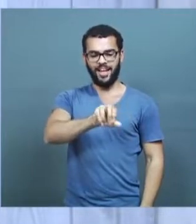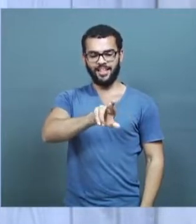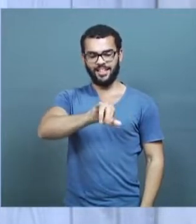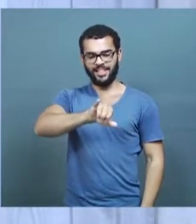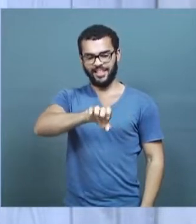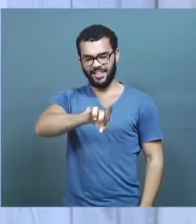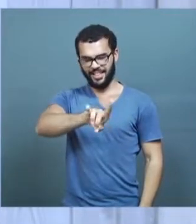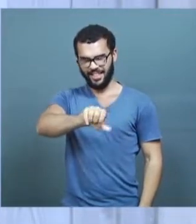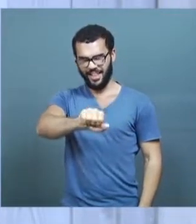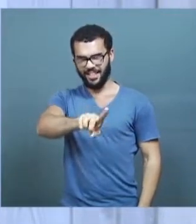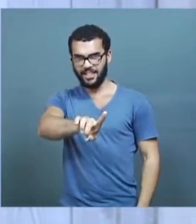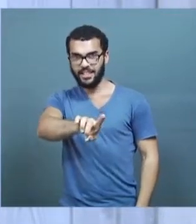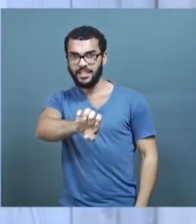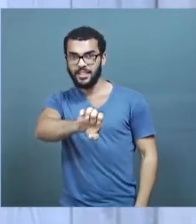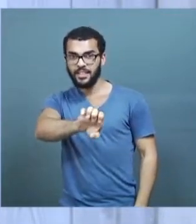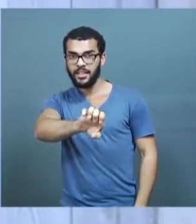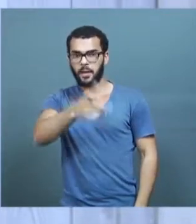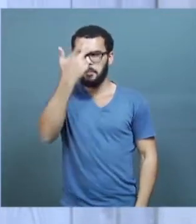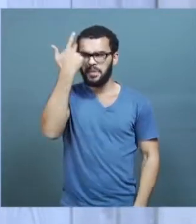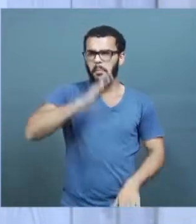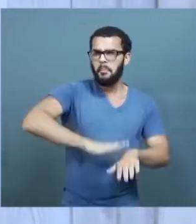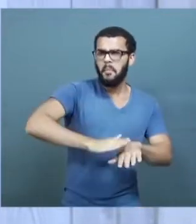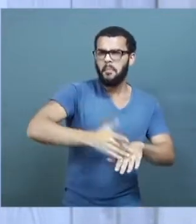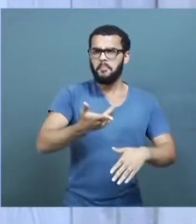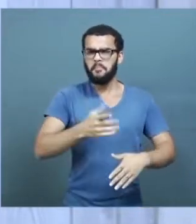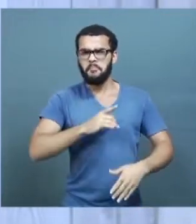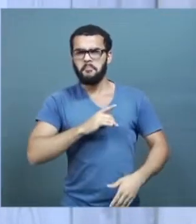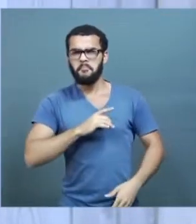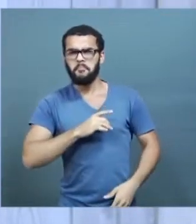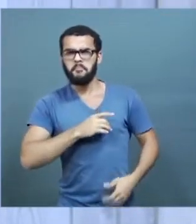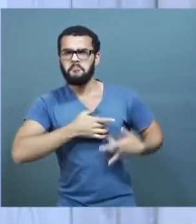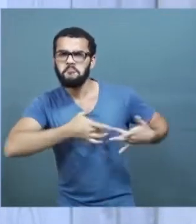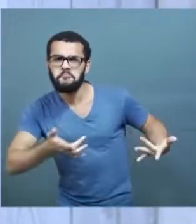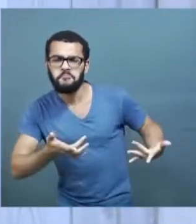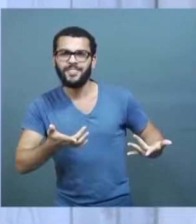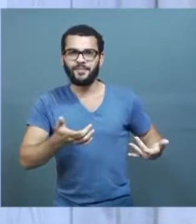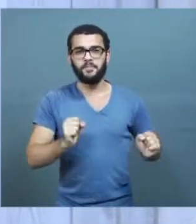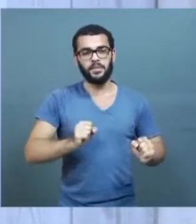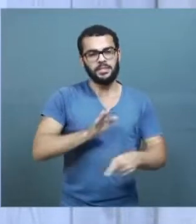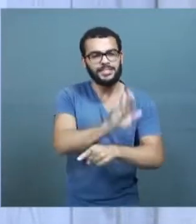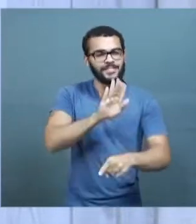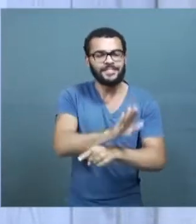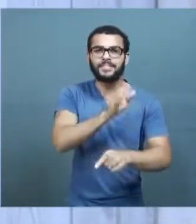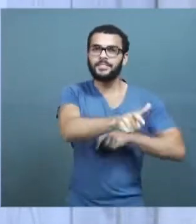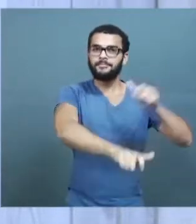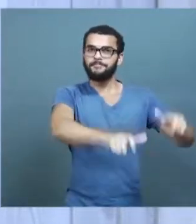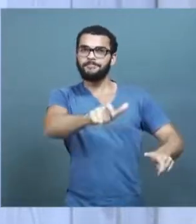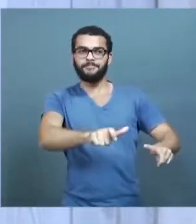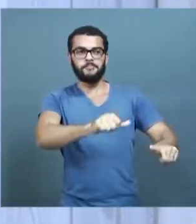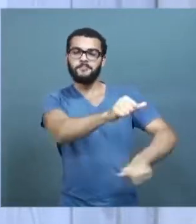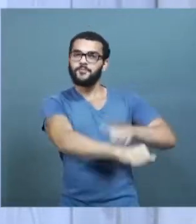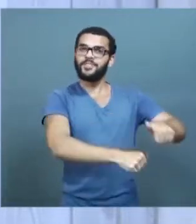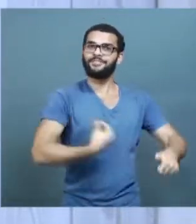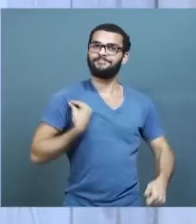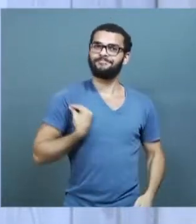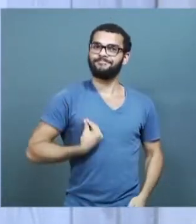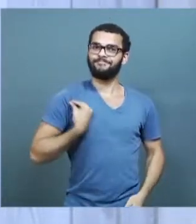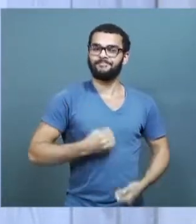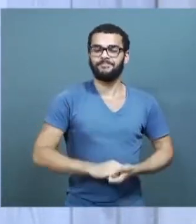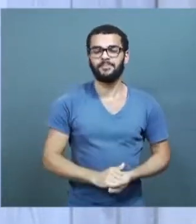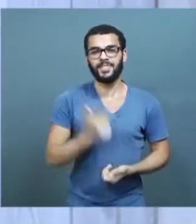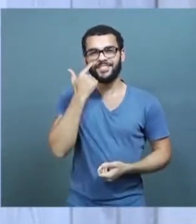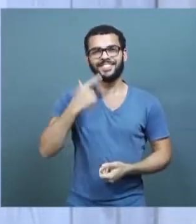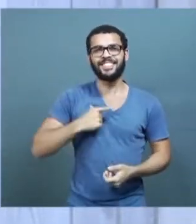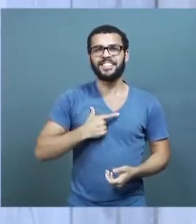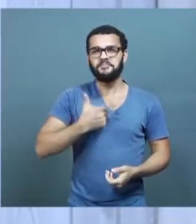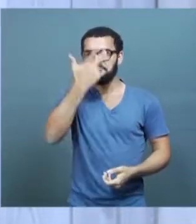a vida de muitas pessoas. Veja alguns exemplos desse ato de humanidade por iniciativa de uma